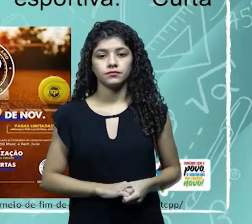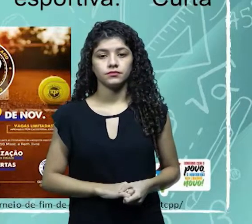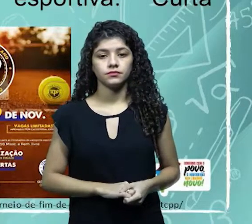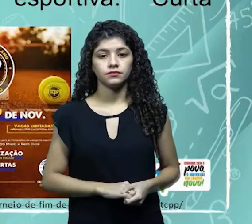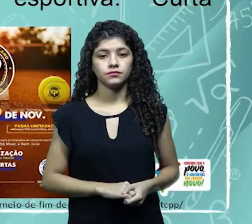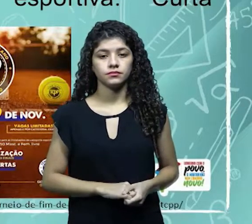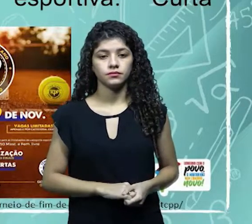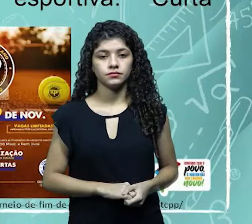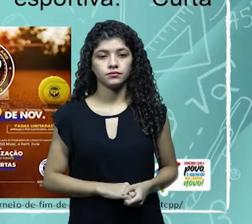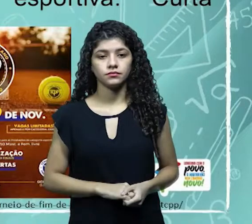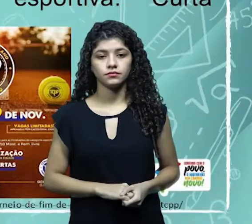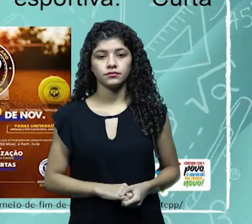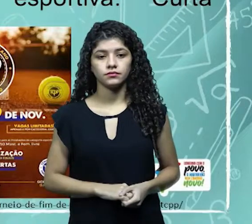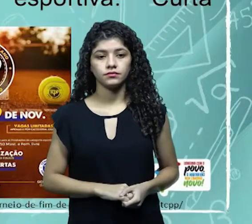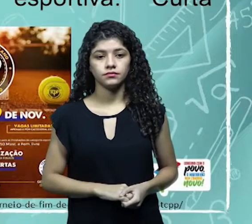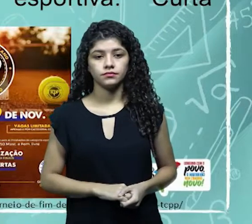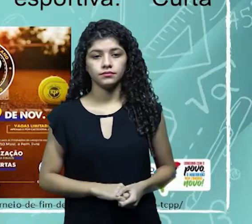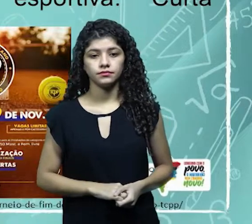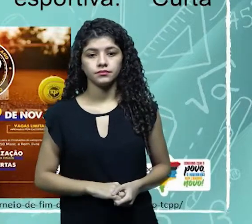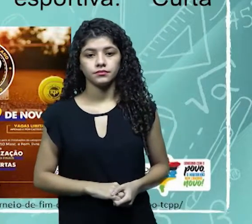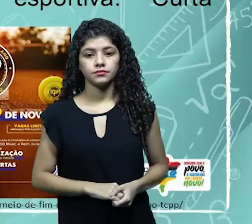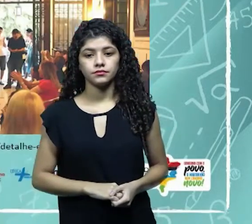outras modalidades né